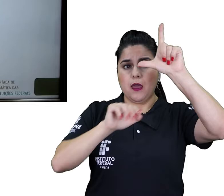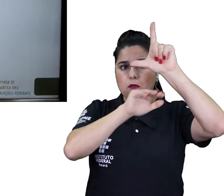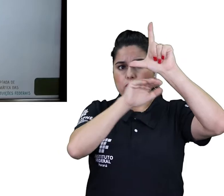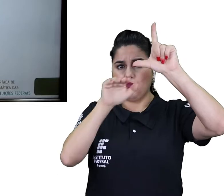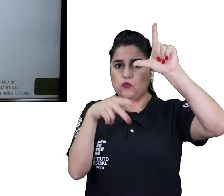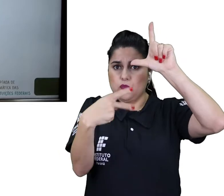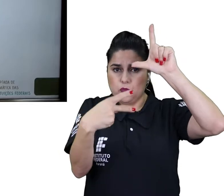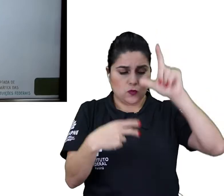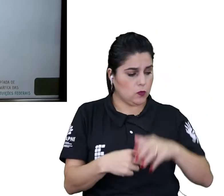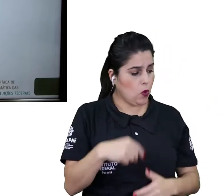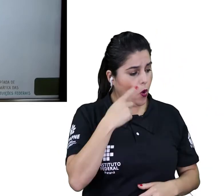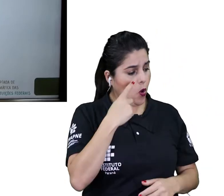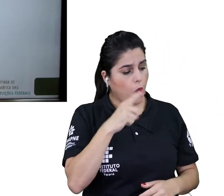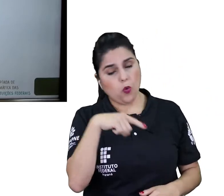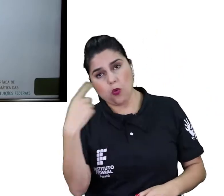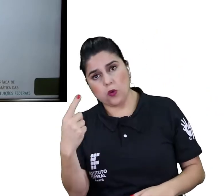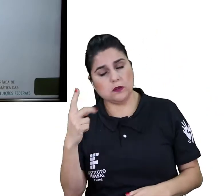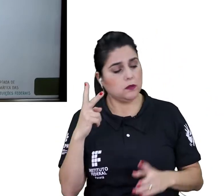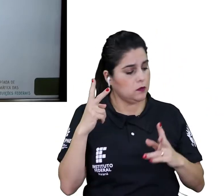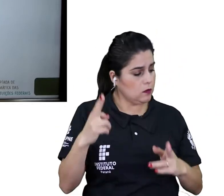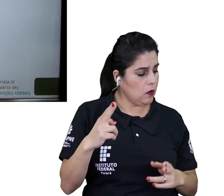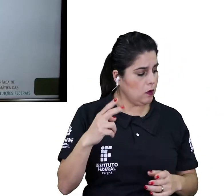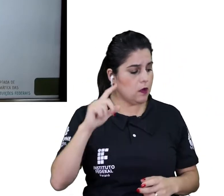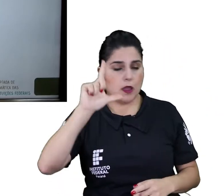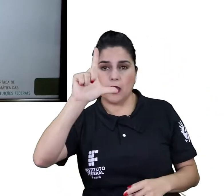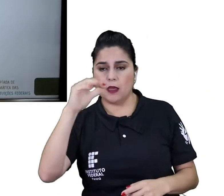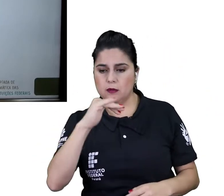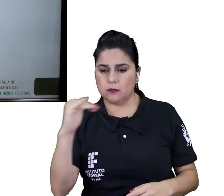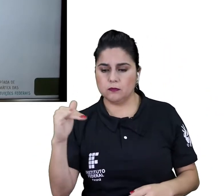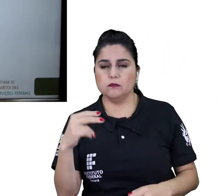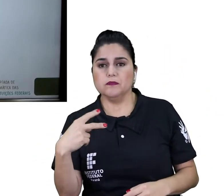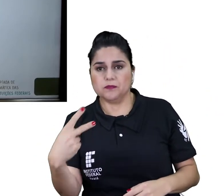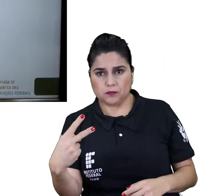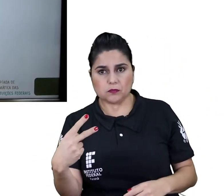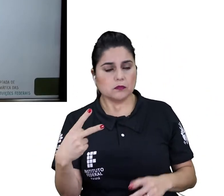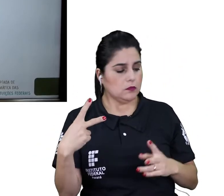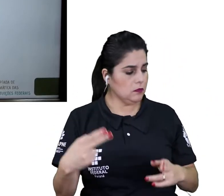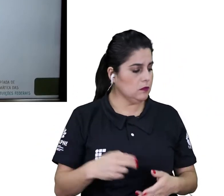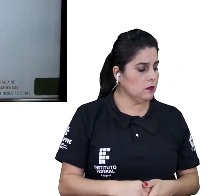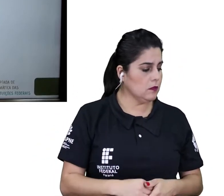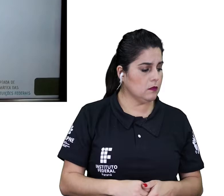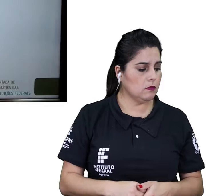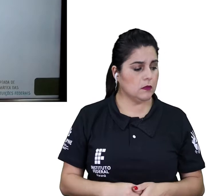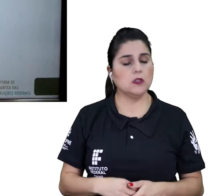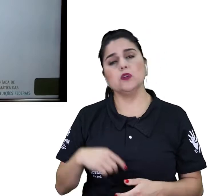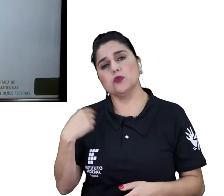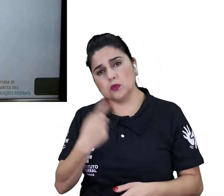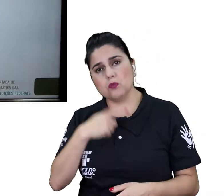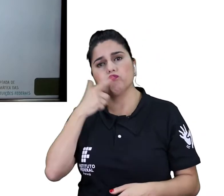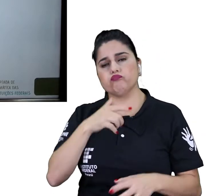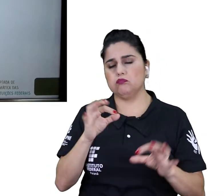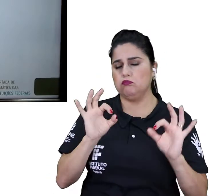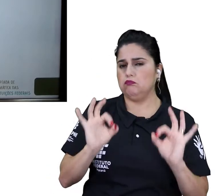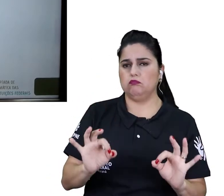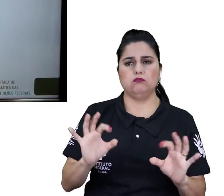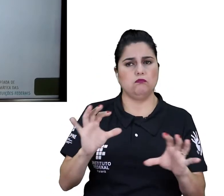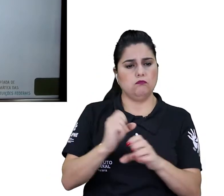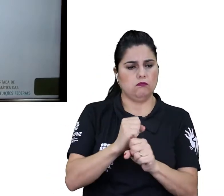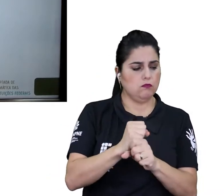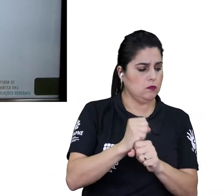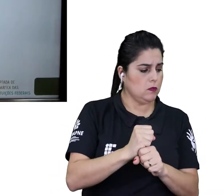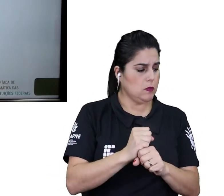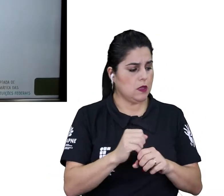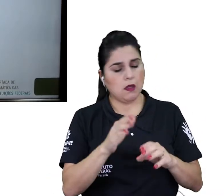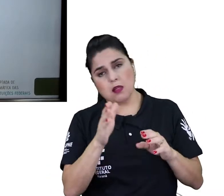2. Aqui vale L, ponto médio, L sobre 2. E aí a gente consegue calcular